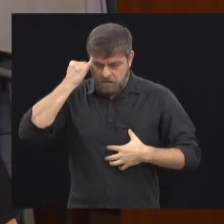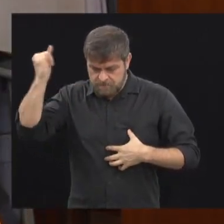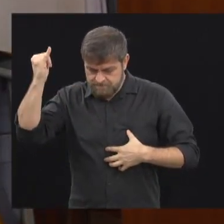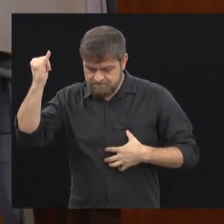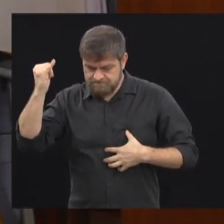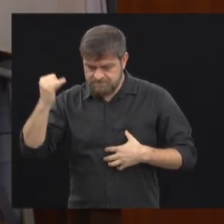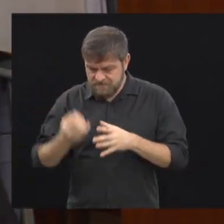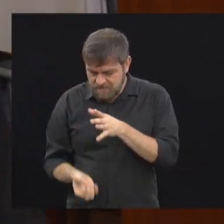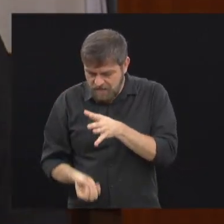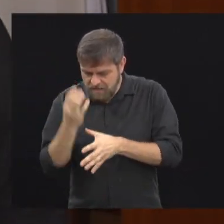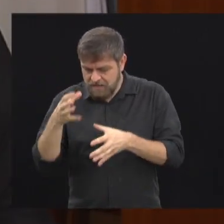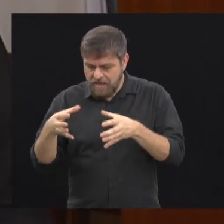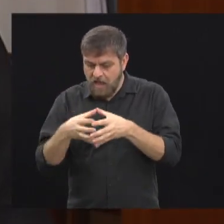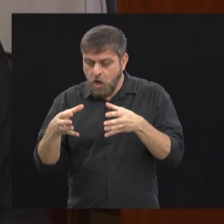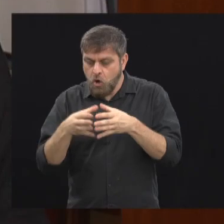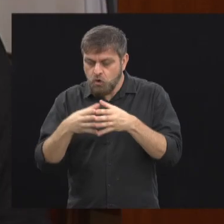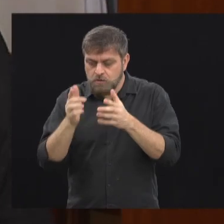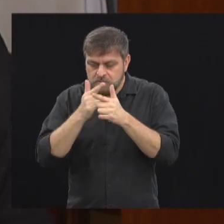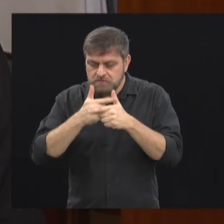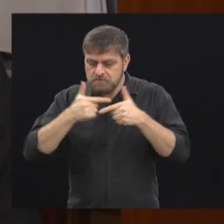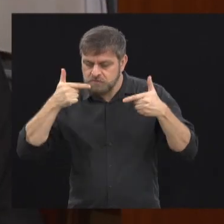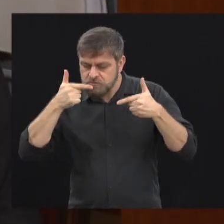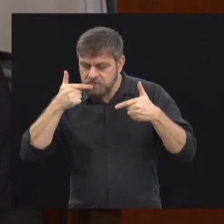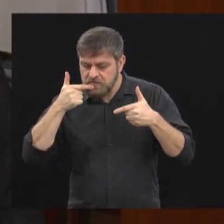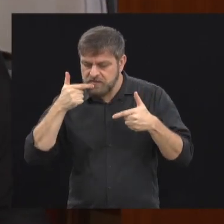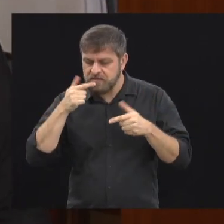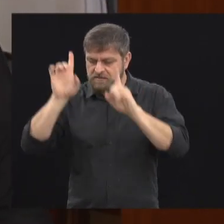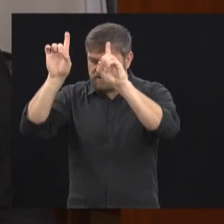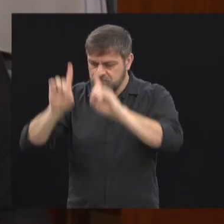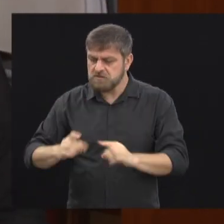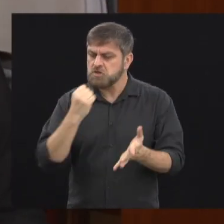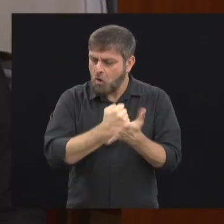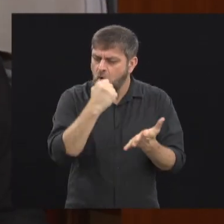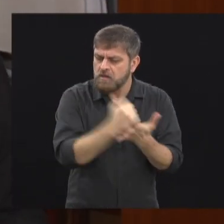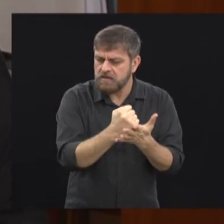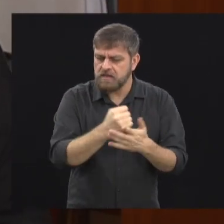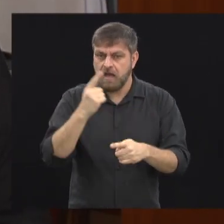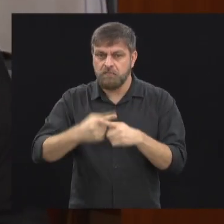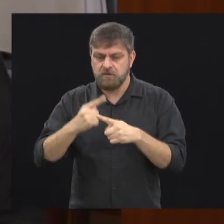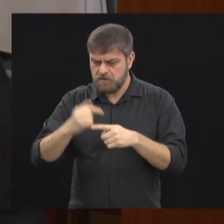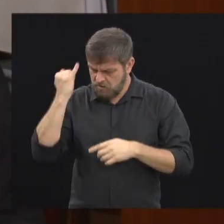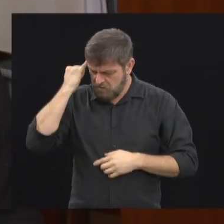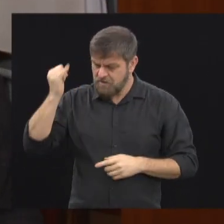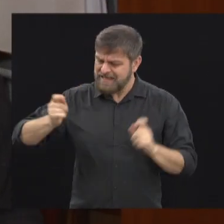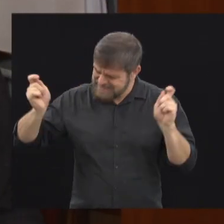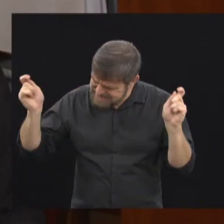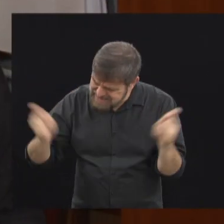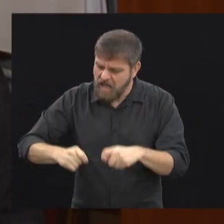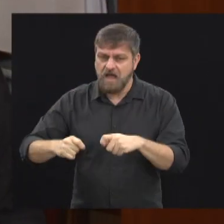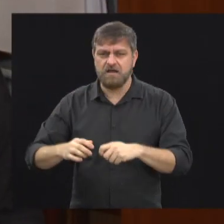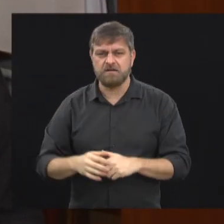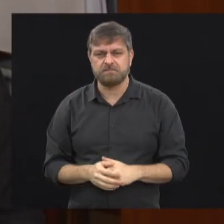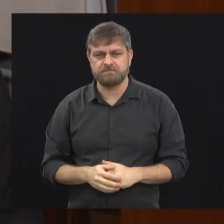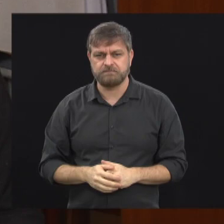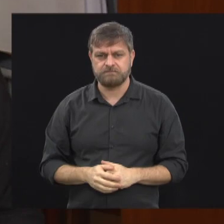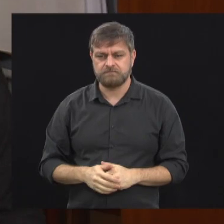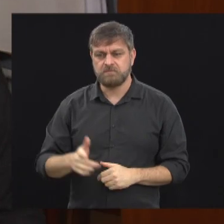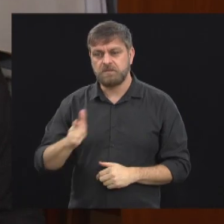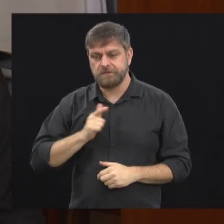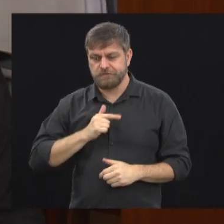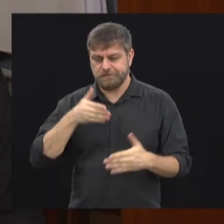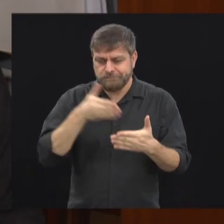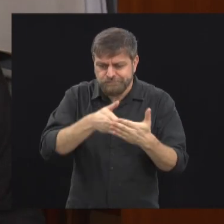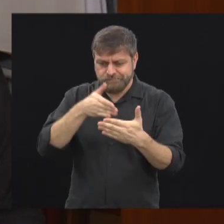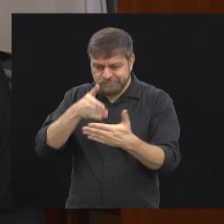da fundação da Sorri aqui na época, porque eu achava que era possível, né? Embora a gente tinha as